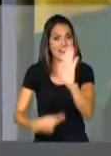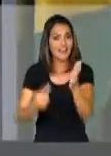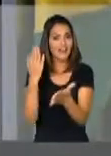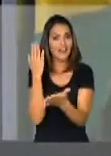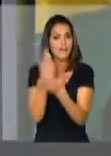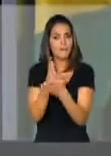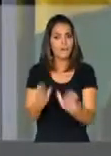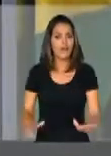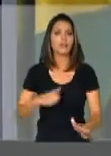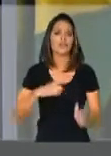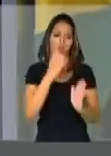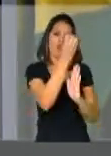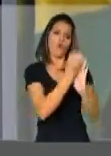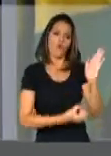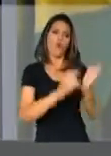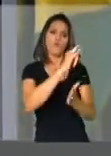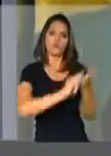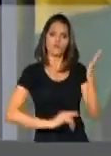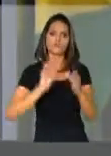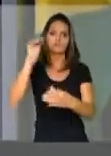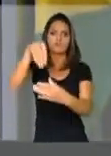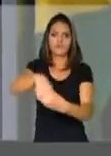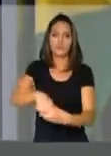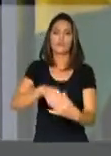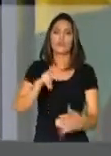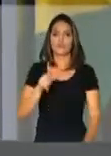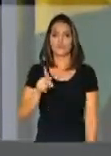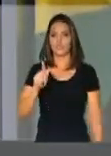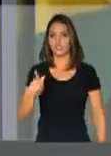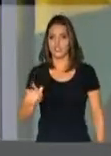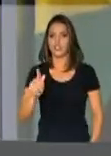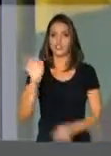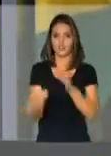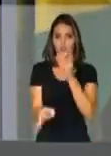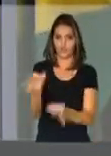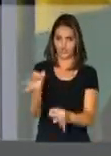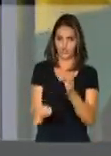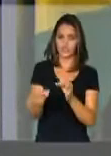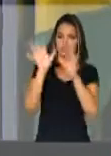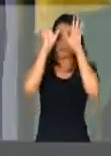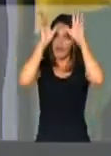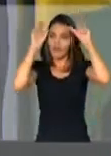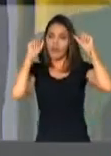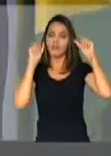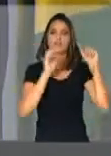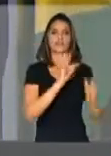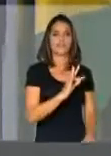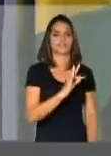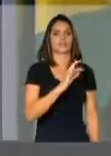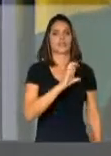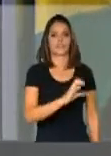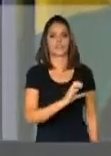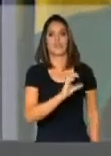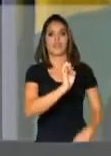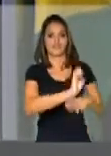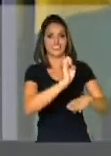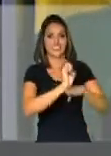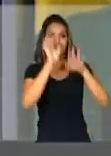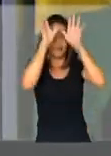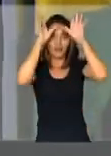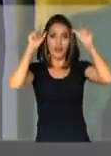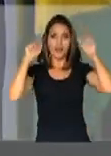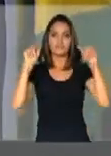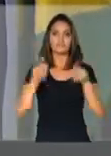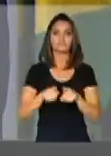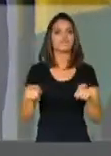estou protocolando ofício junto à procuradoria geral de justiça do acre ao tribunal de contas do estado do acre a corregedoria